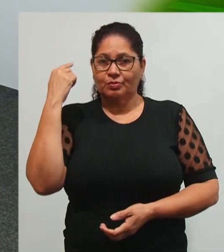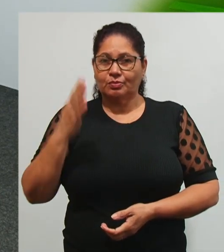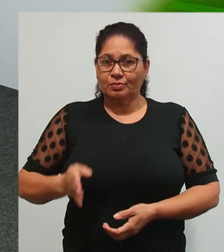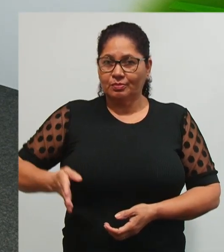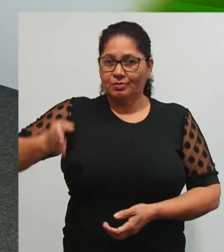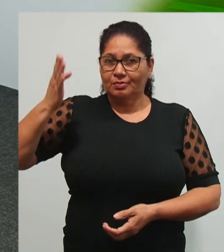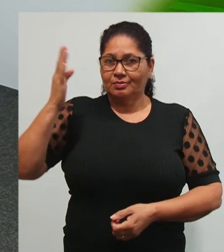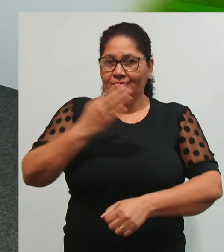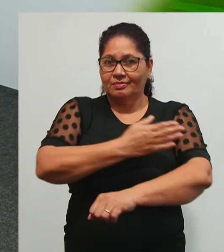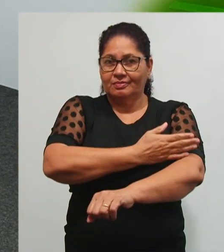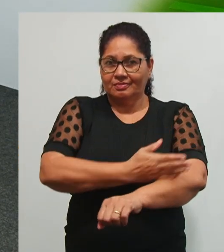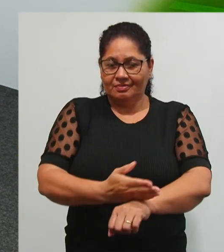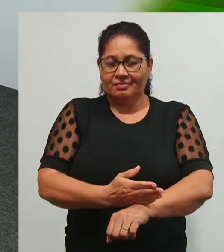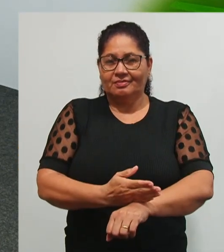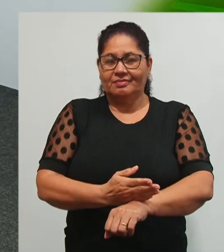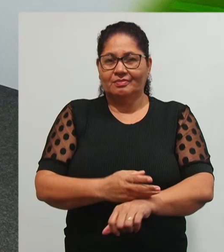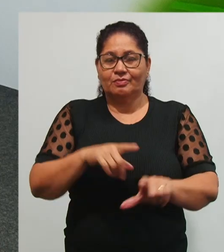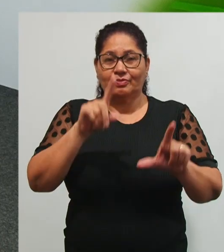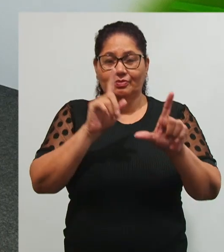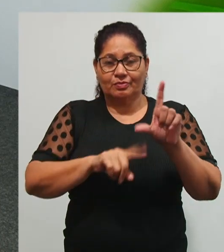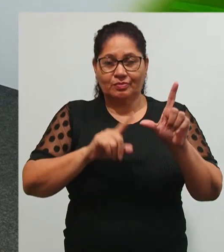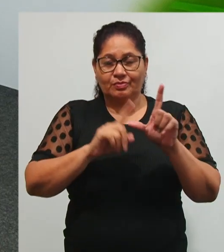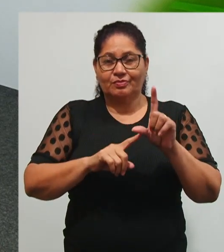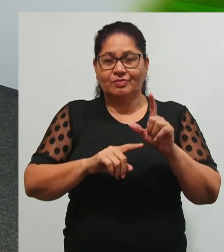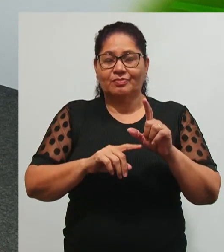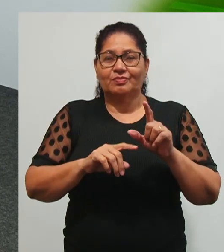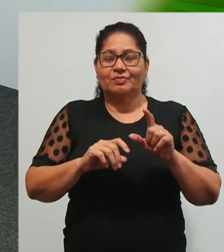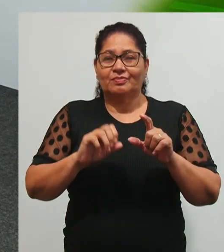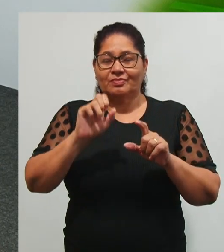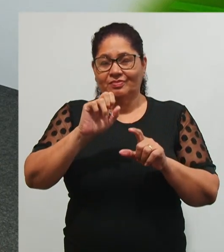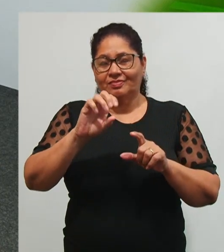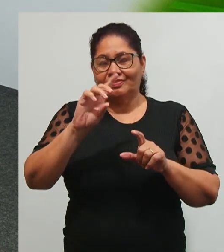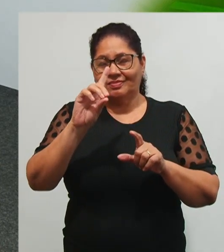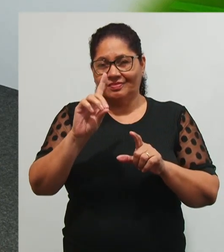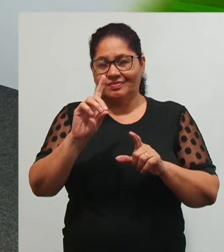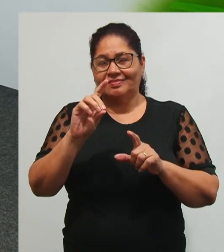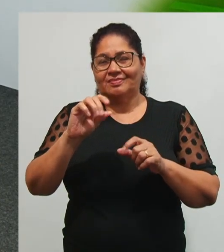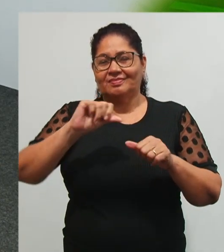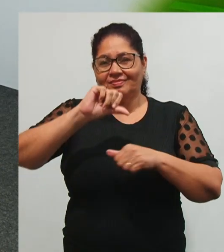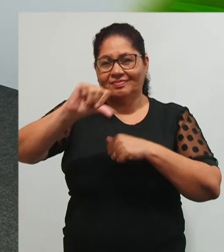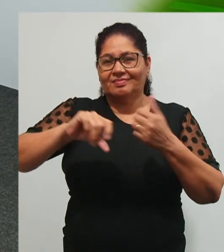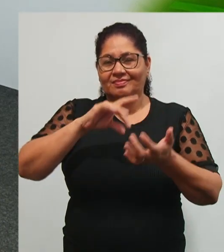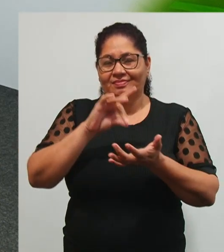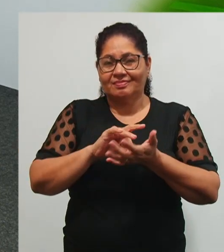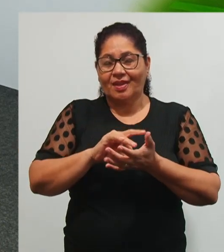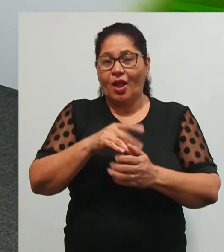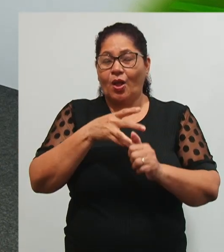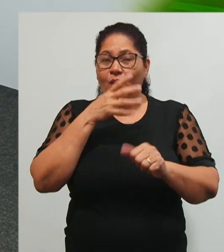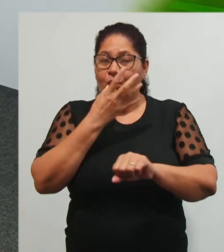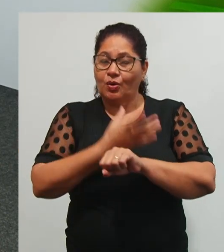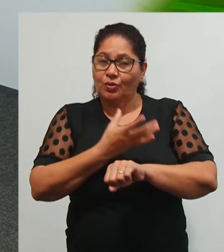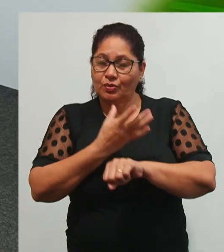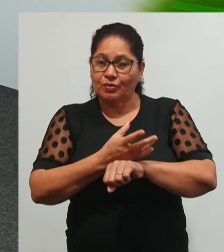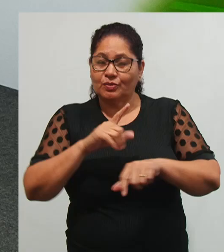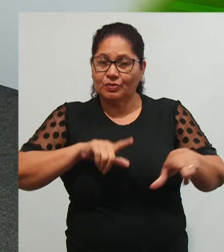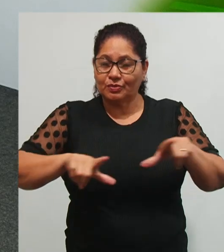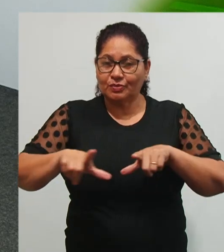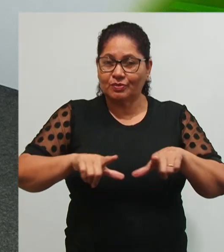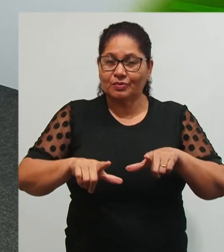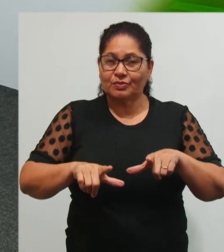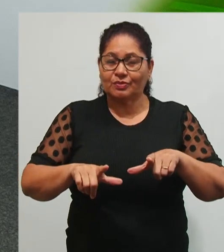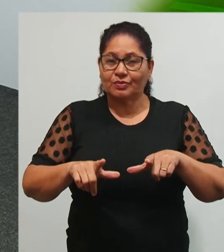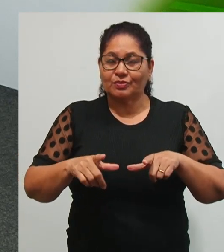parede branca com os dizeres EAD mudando realidades. A disciplina que nós vamos trabalhar é Gestão